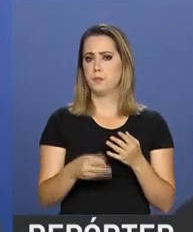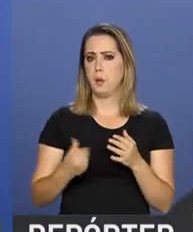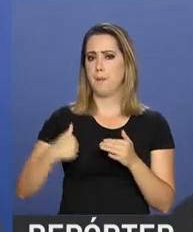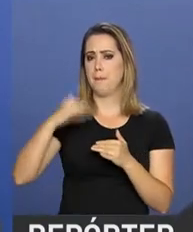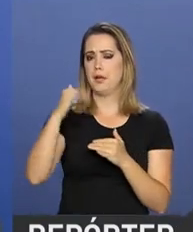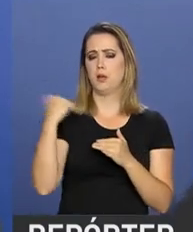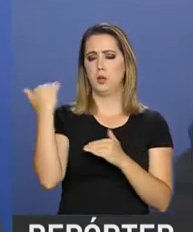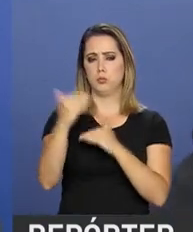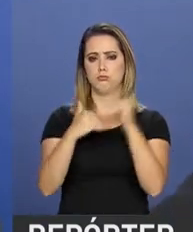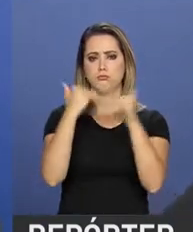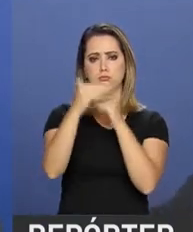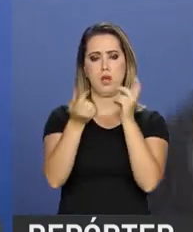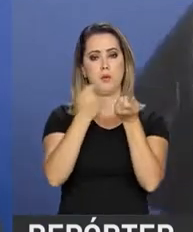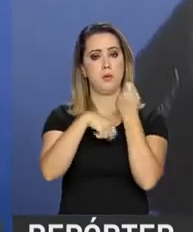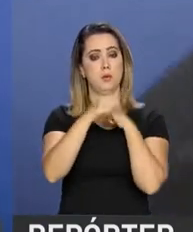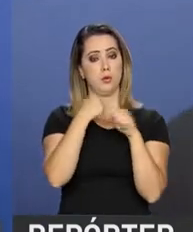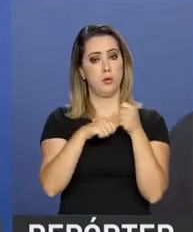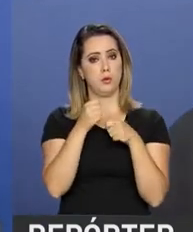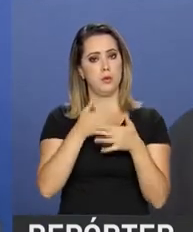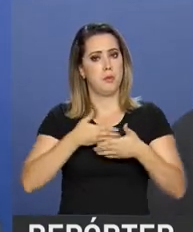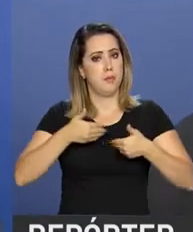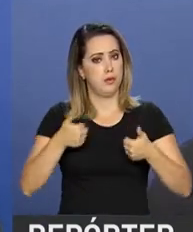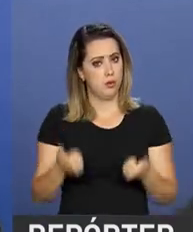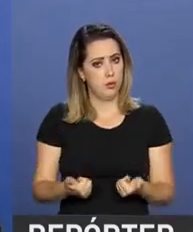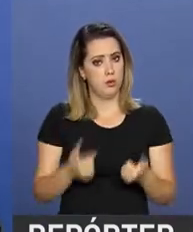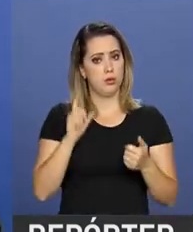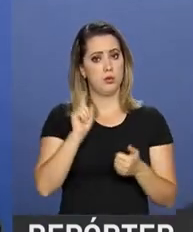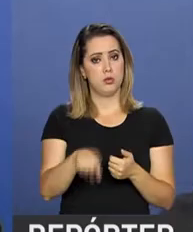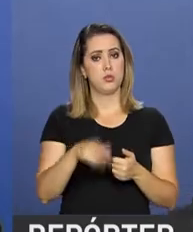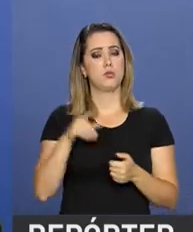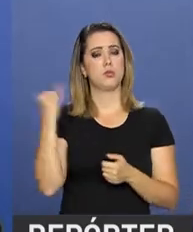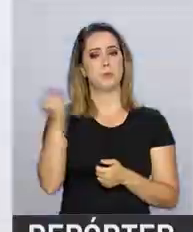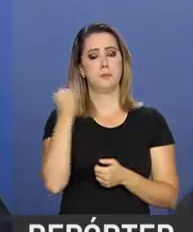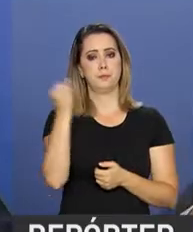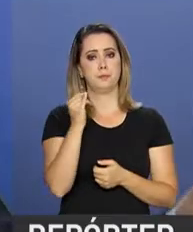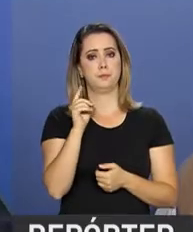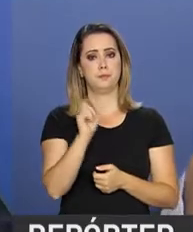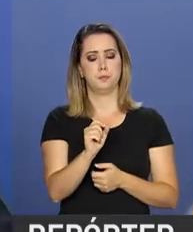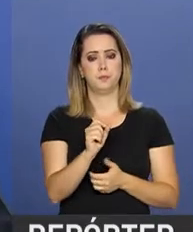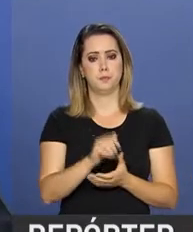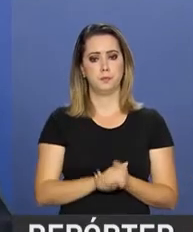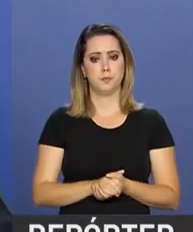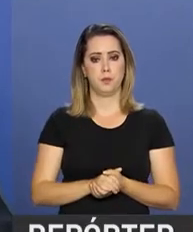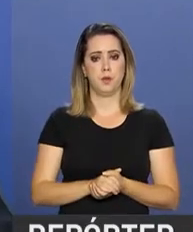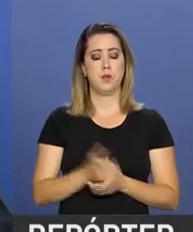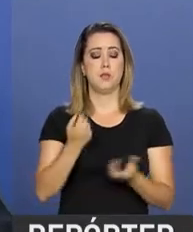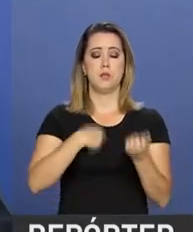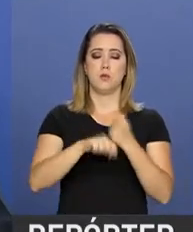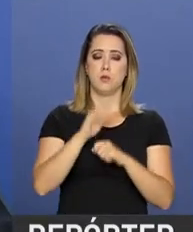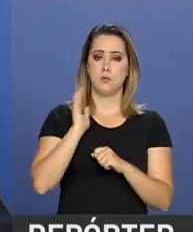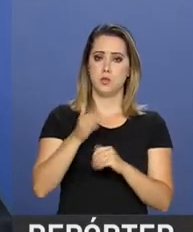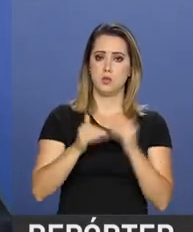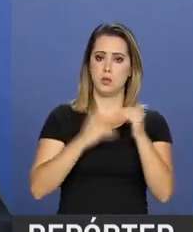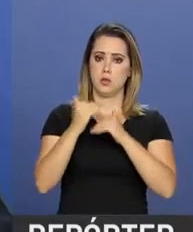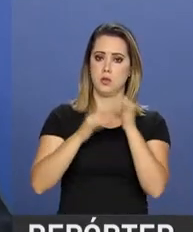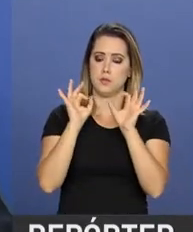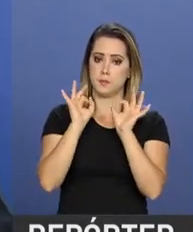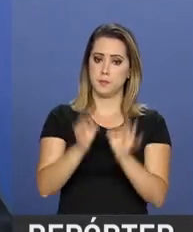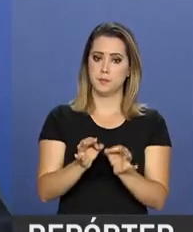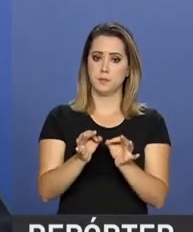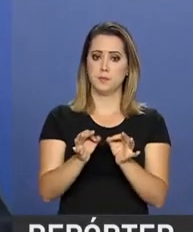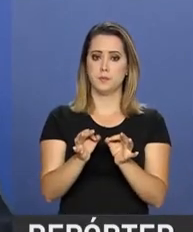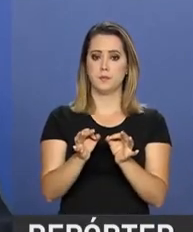confiança na economia isso já foi o fator de maior importância na economia já está crescendo em base sólida